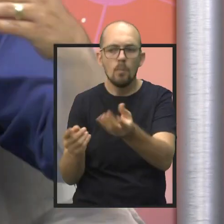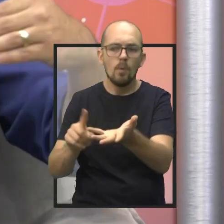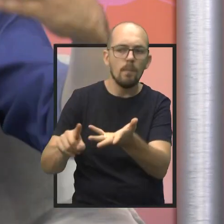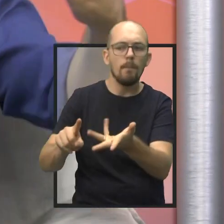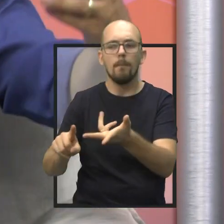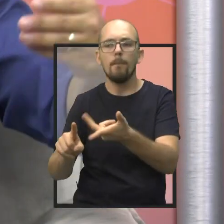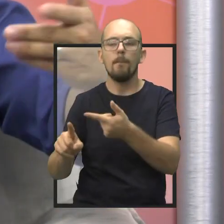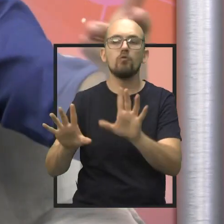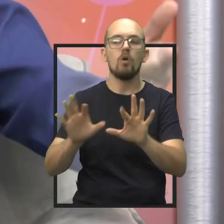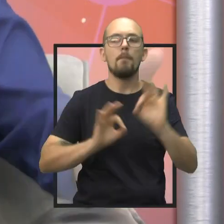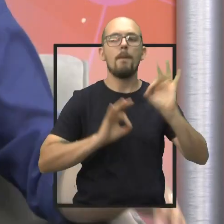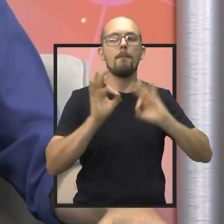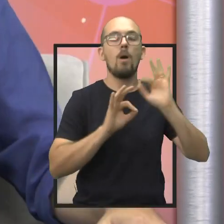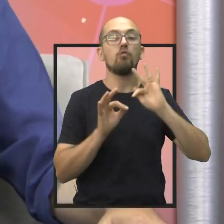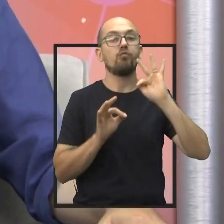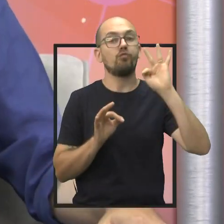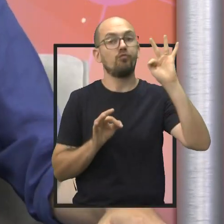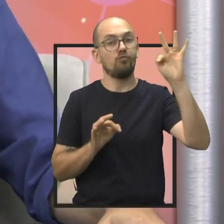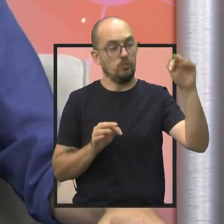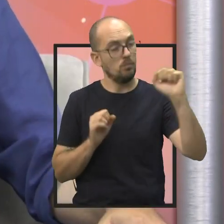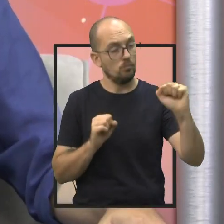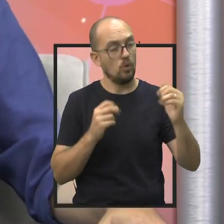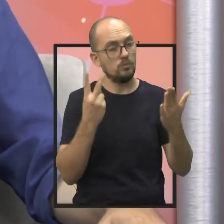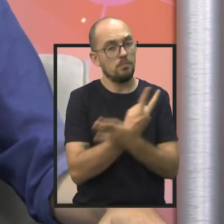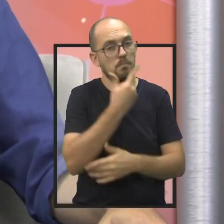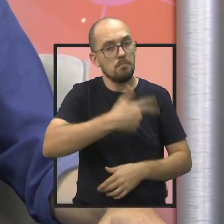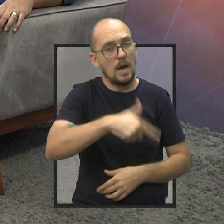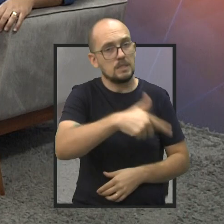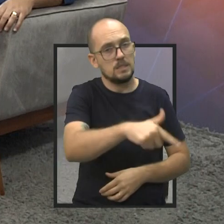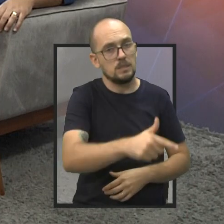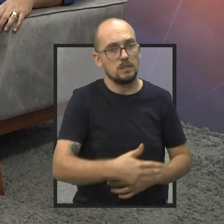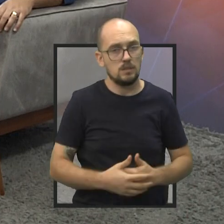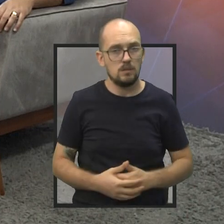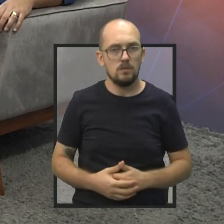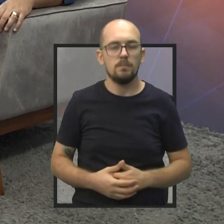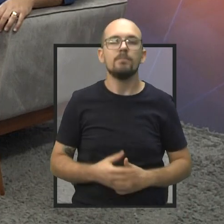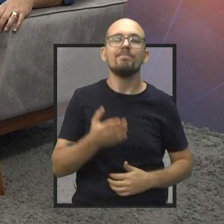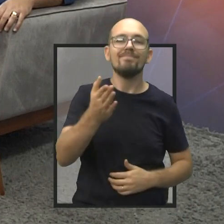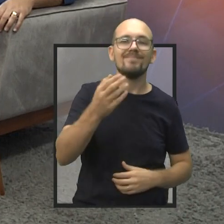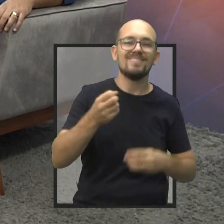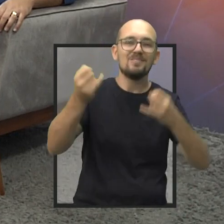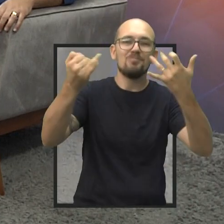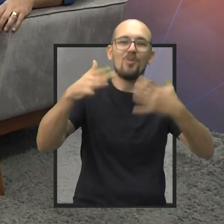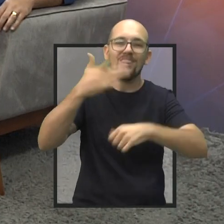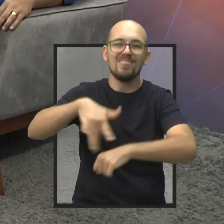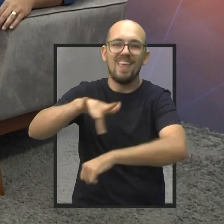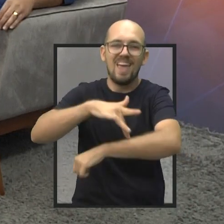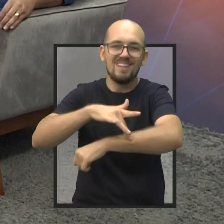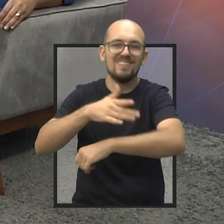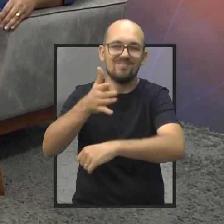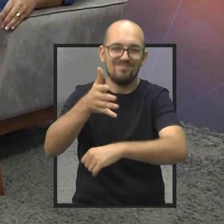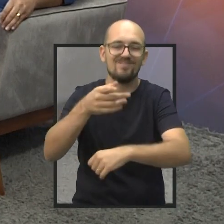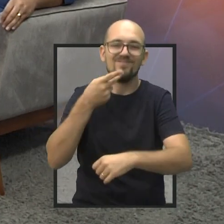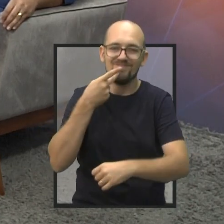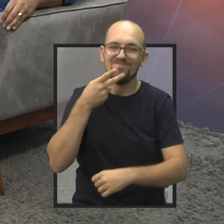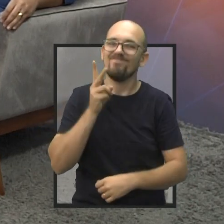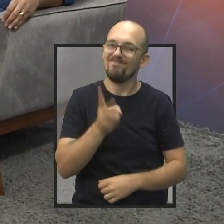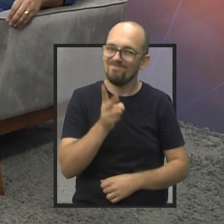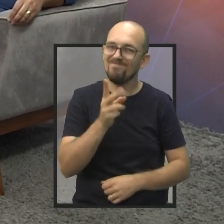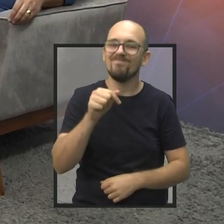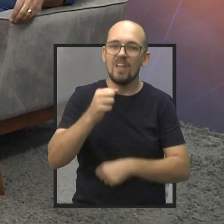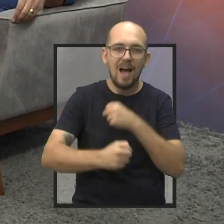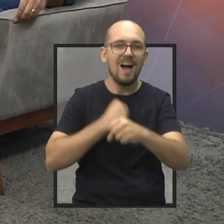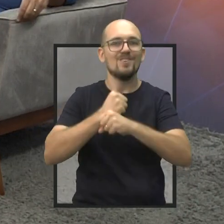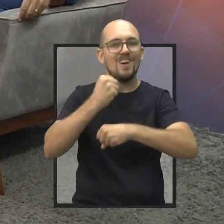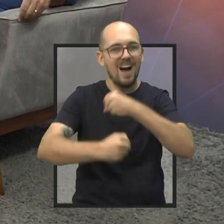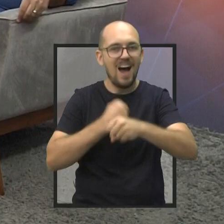se preparar para outras doenças que virão, que isso é uma coisa inevitável. Sim, o senhor até citou a dengue, a gente sempre, todo ano, bate em cima desse